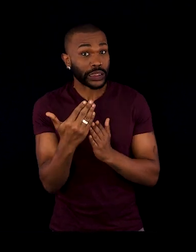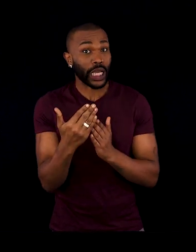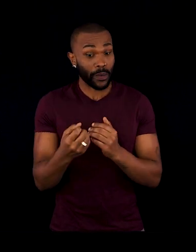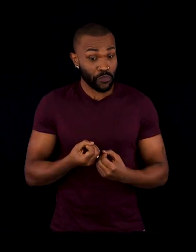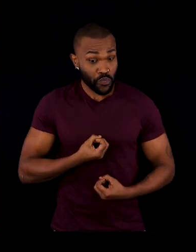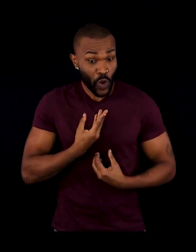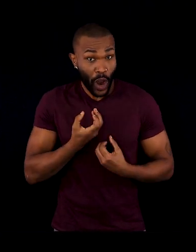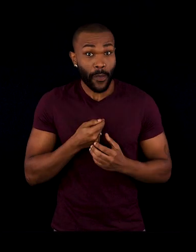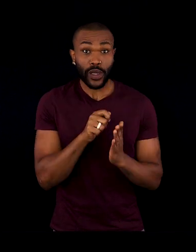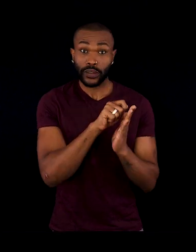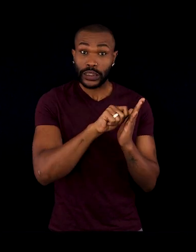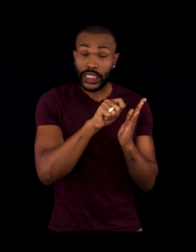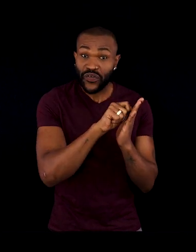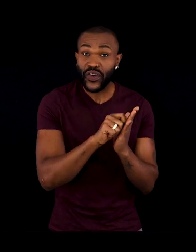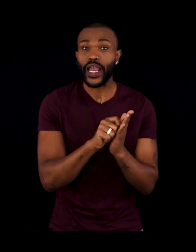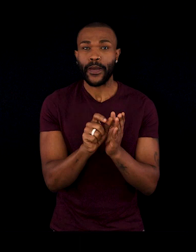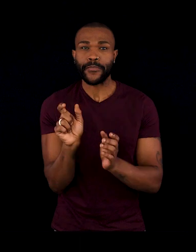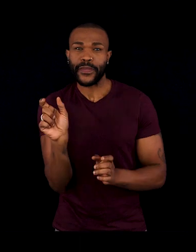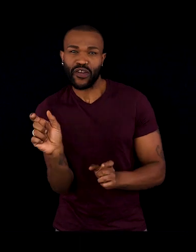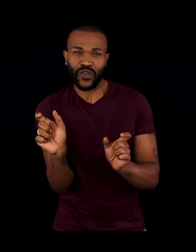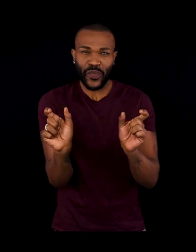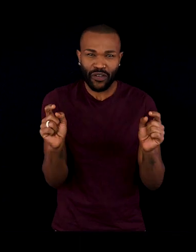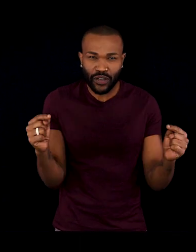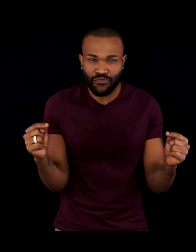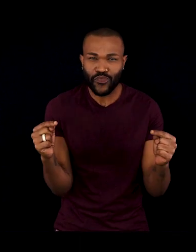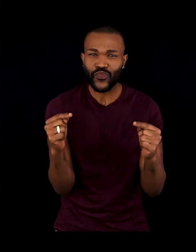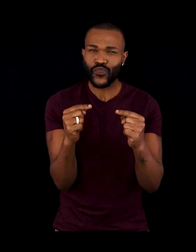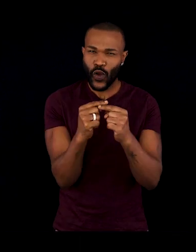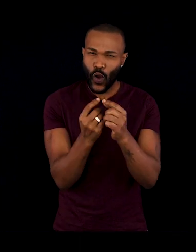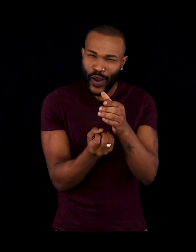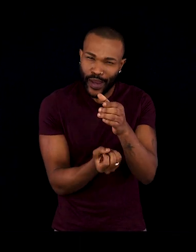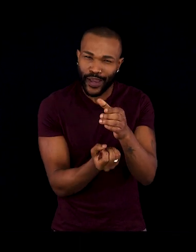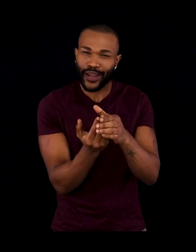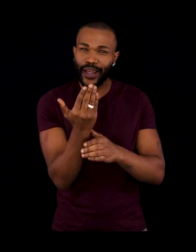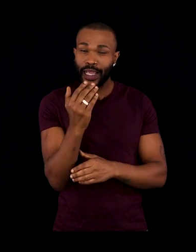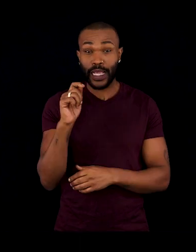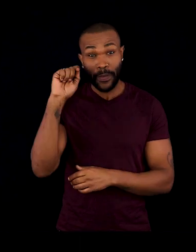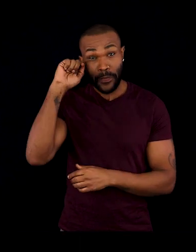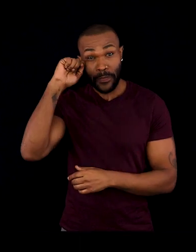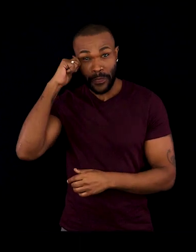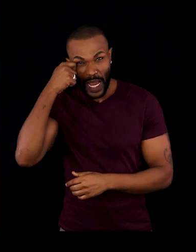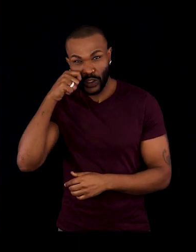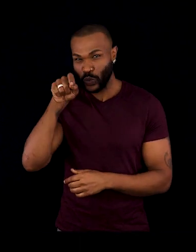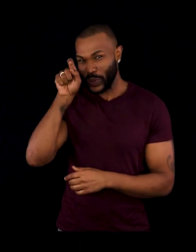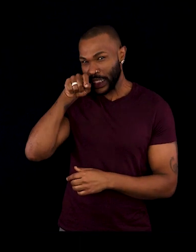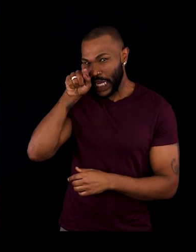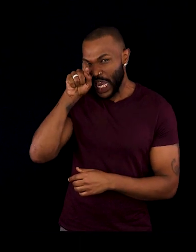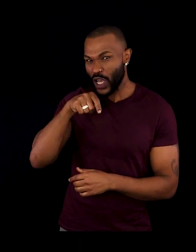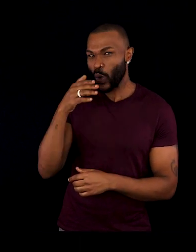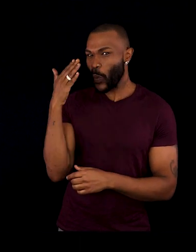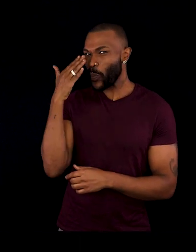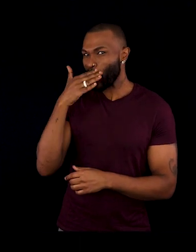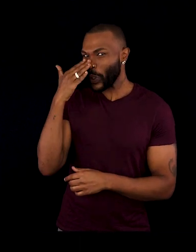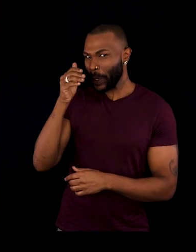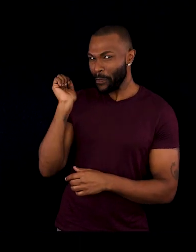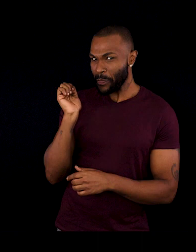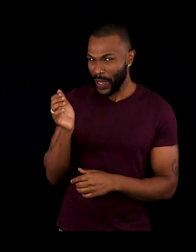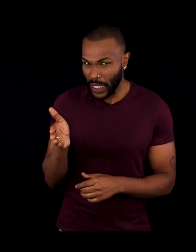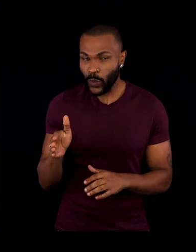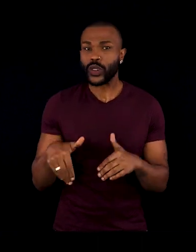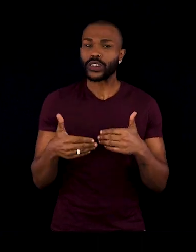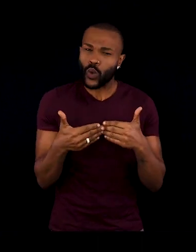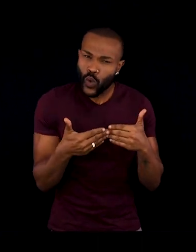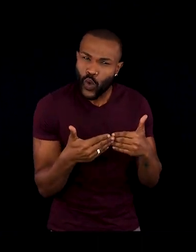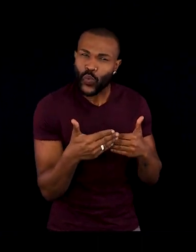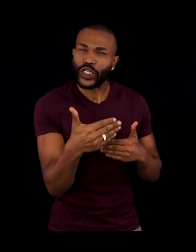os meus sonetos. Foram as primeiras rimas que eu cometi na minha vida. Tizil pariu. Então eu mandava, vá puta que pariu.